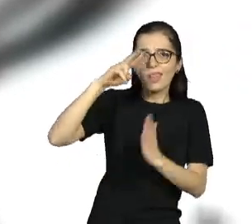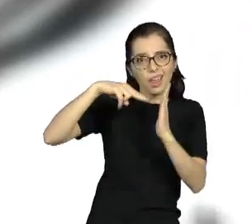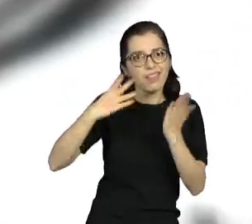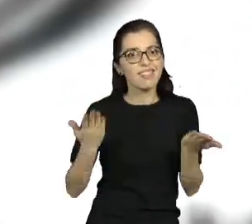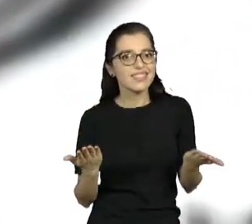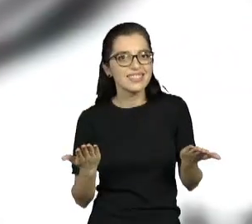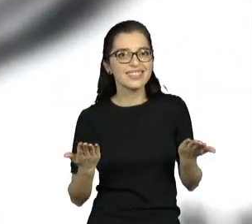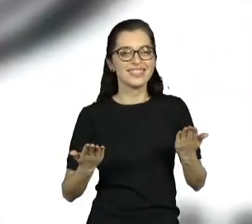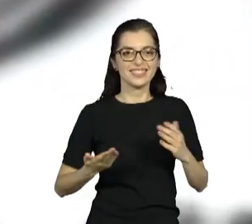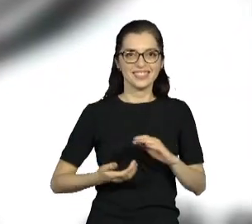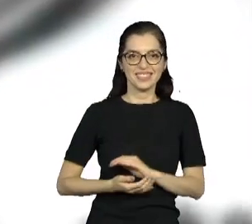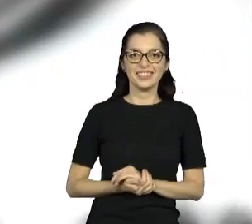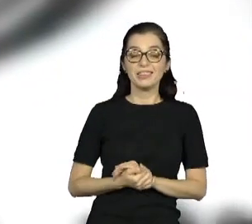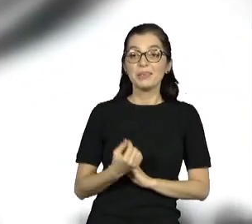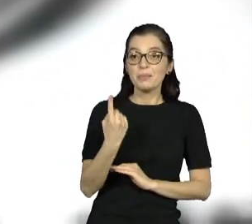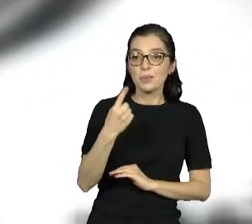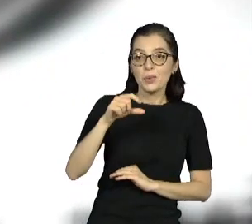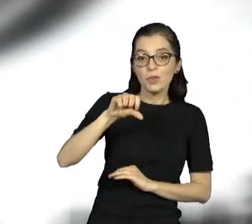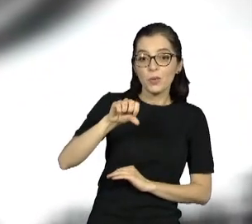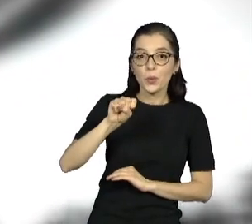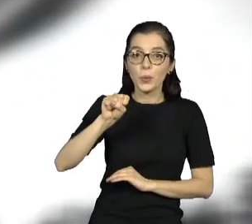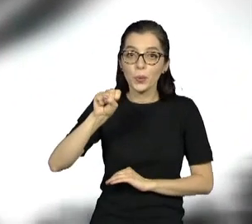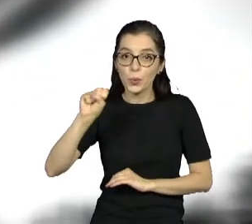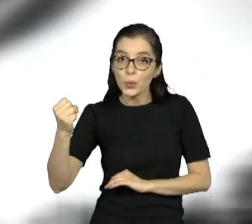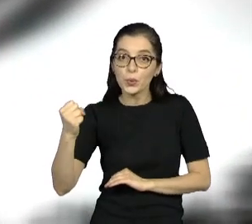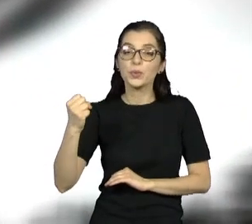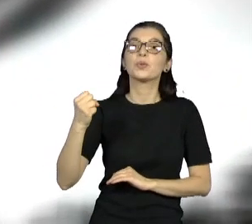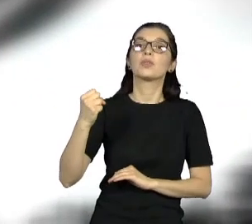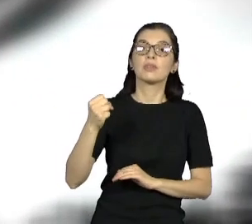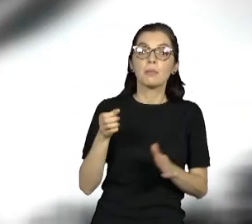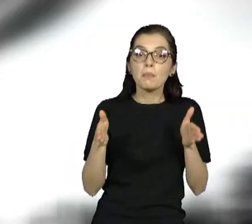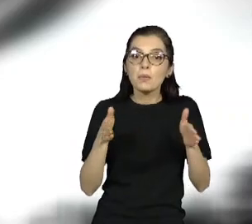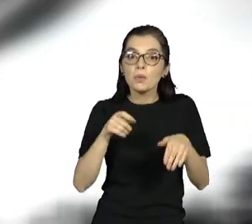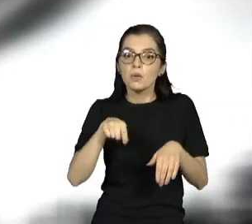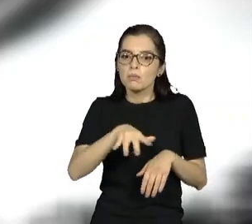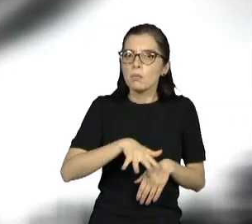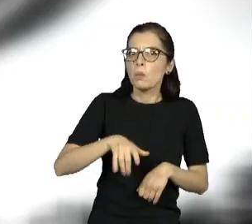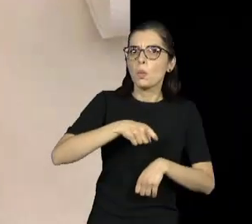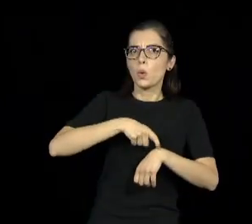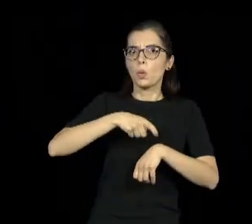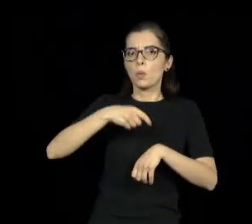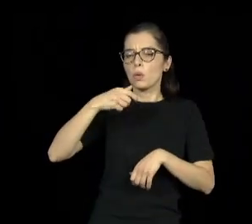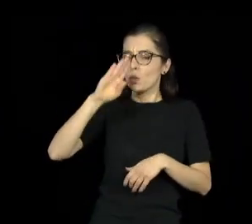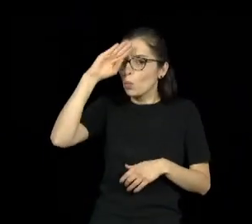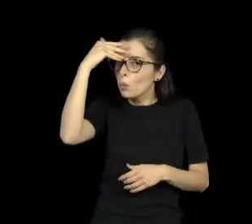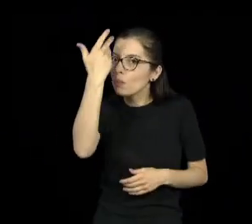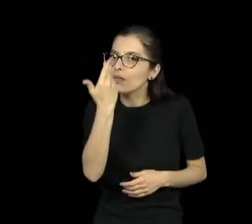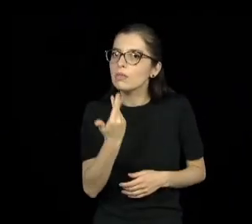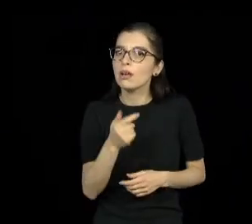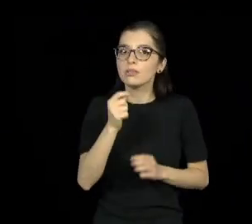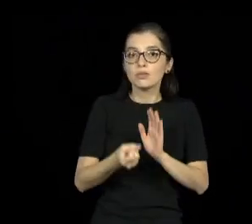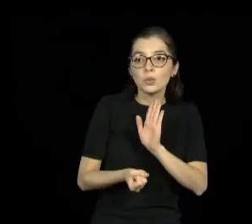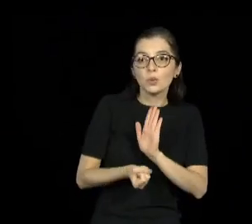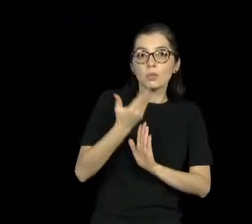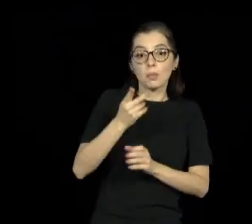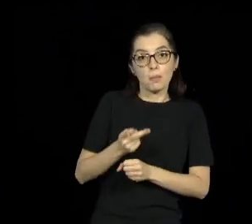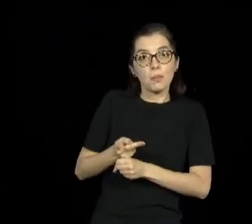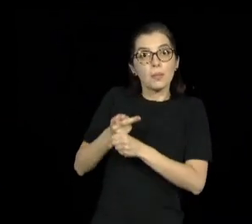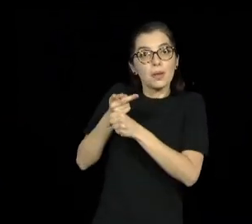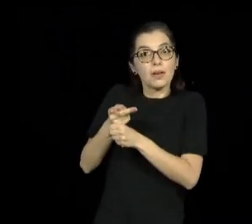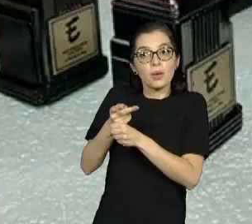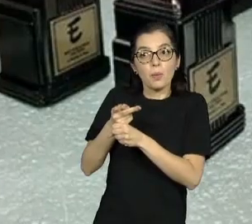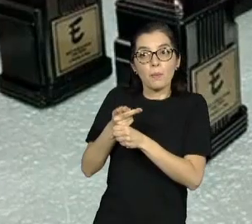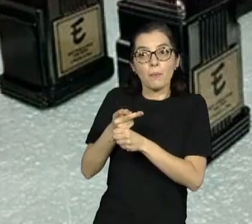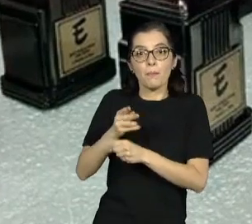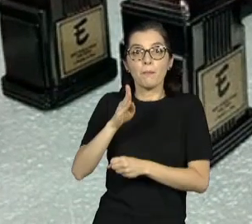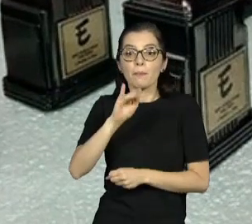E em 1988, em merecido tributo a ele, foi criado o prêmio Will Eisner, que premia o